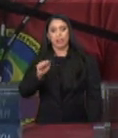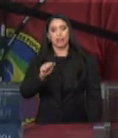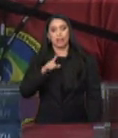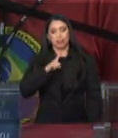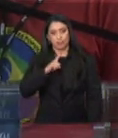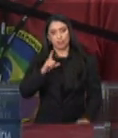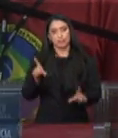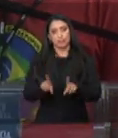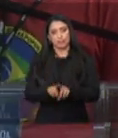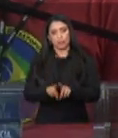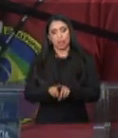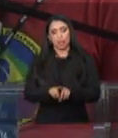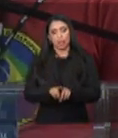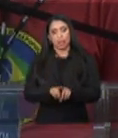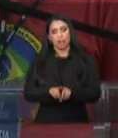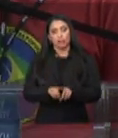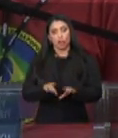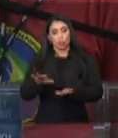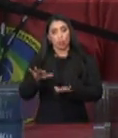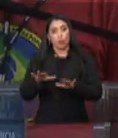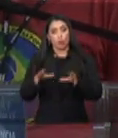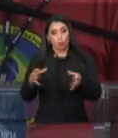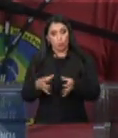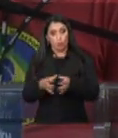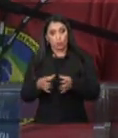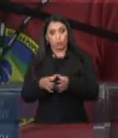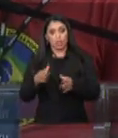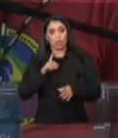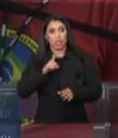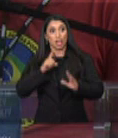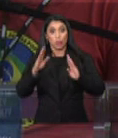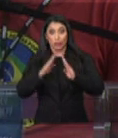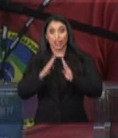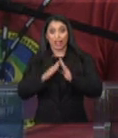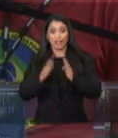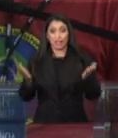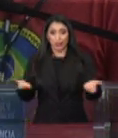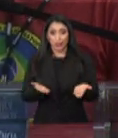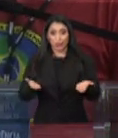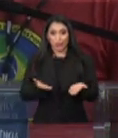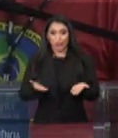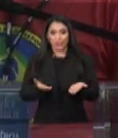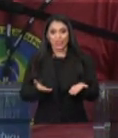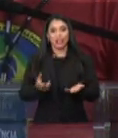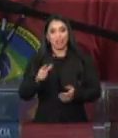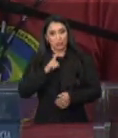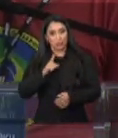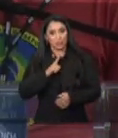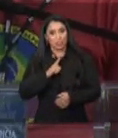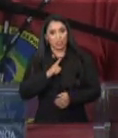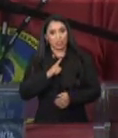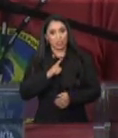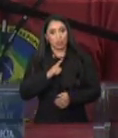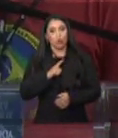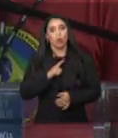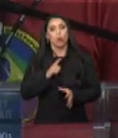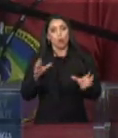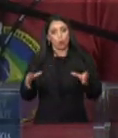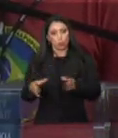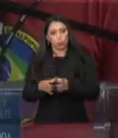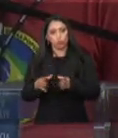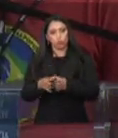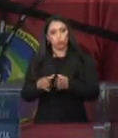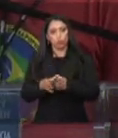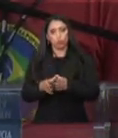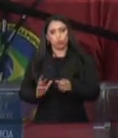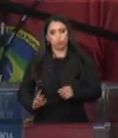dpsr quem me tirou da rua foi o movimento hoje eu tenho casa na cidade Tiradentes que vossa excelência conhece quem me tirou da rua foi os movimentos que